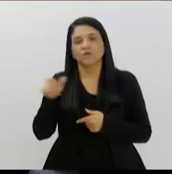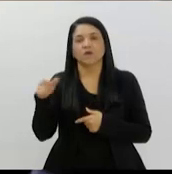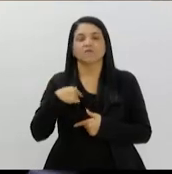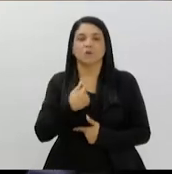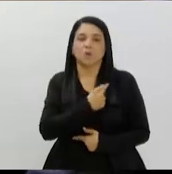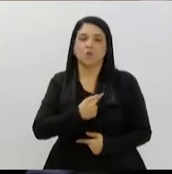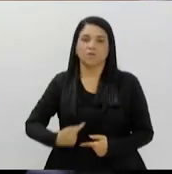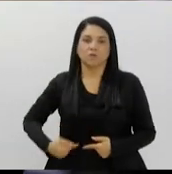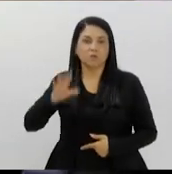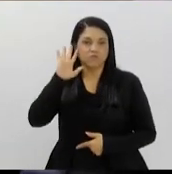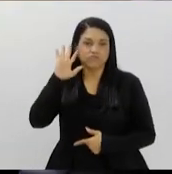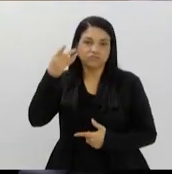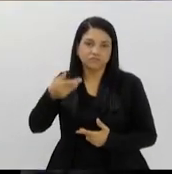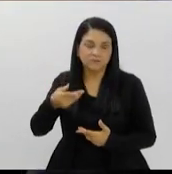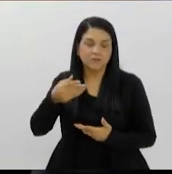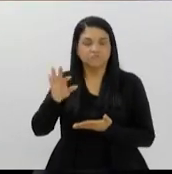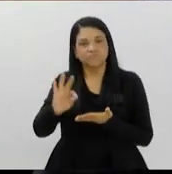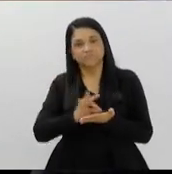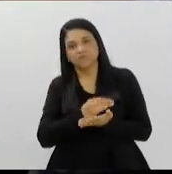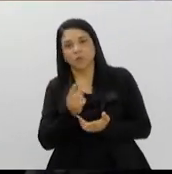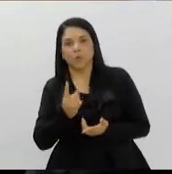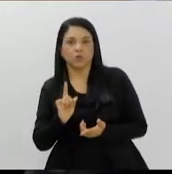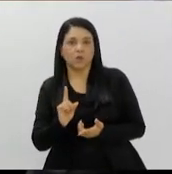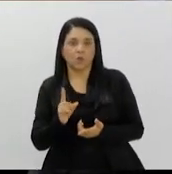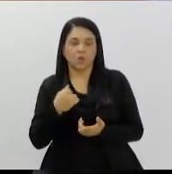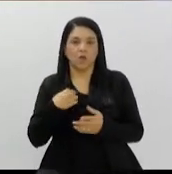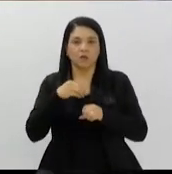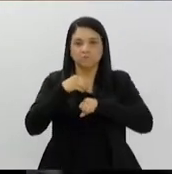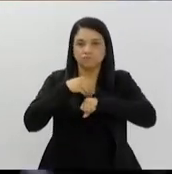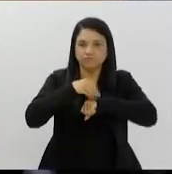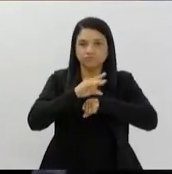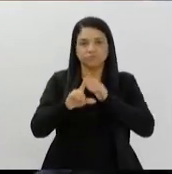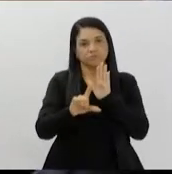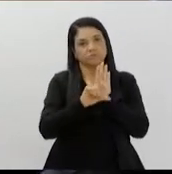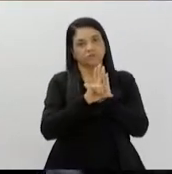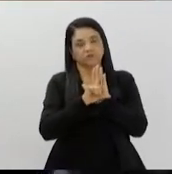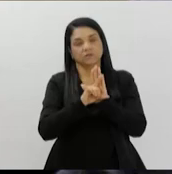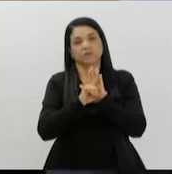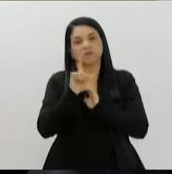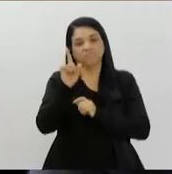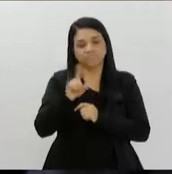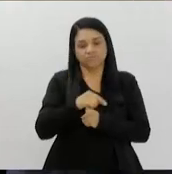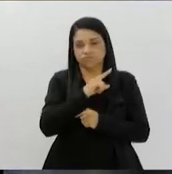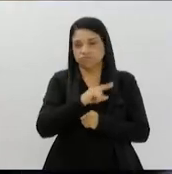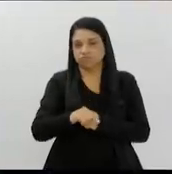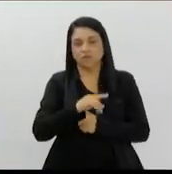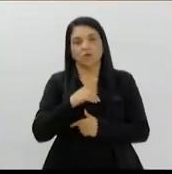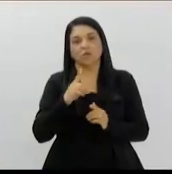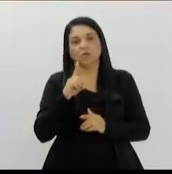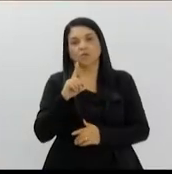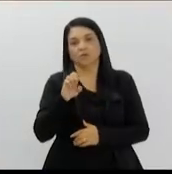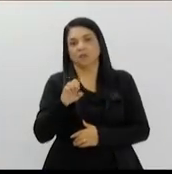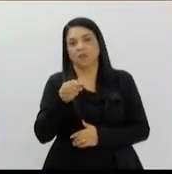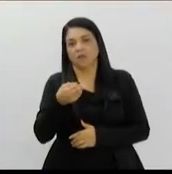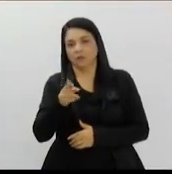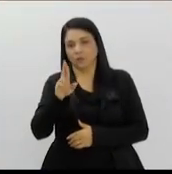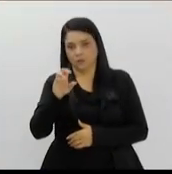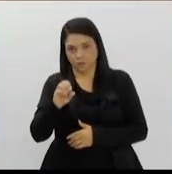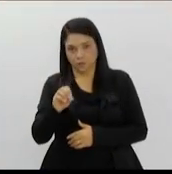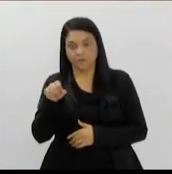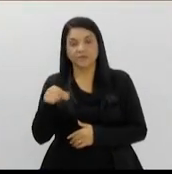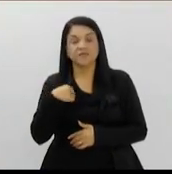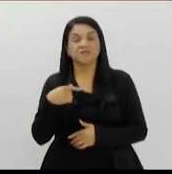governador sancionar ou não a nossa indicação legislativa que extingue o DETRO. Se o governador votar, se o